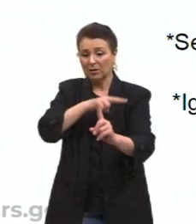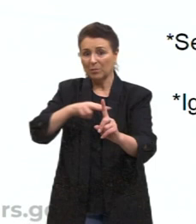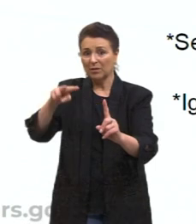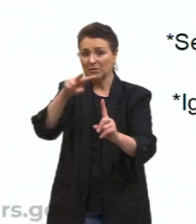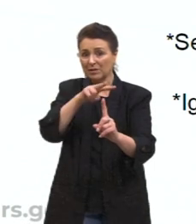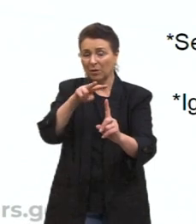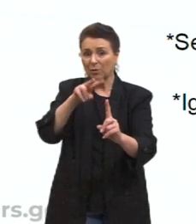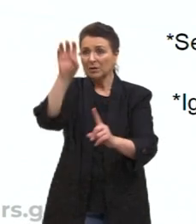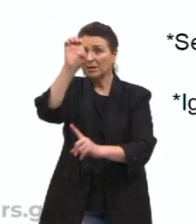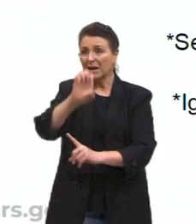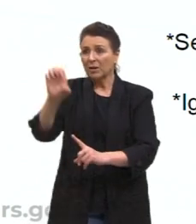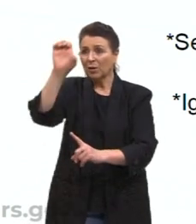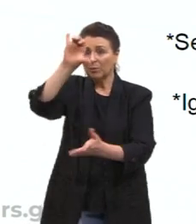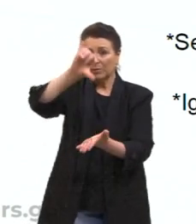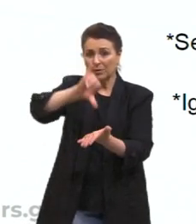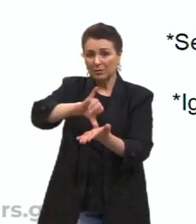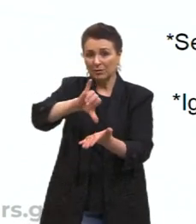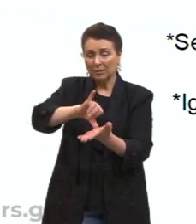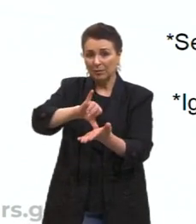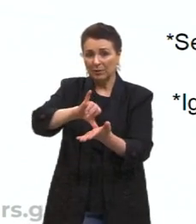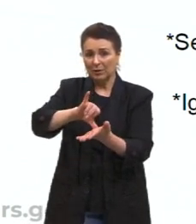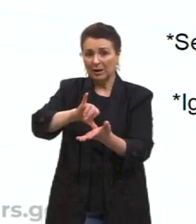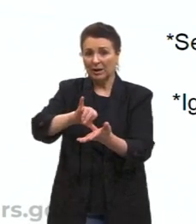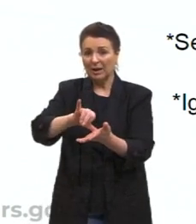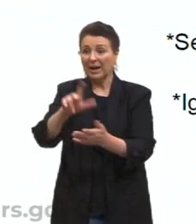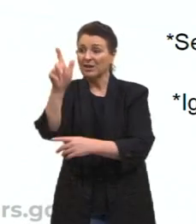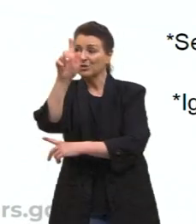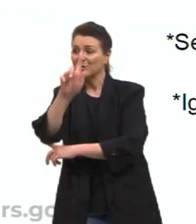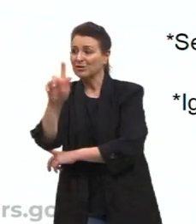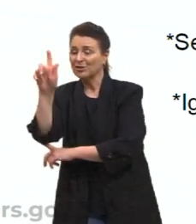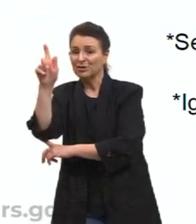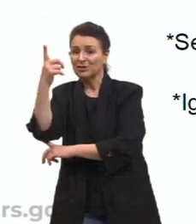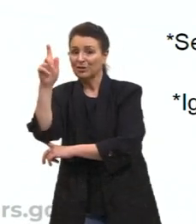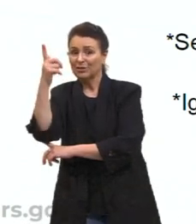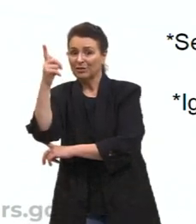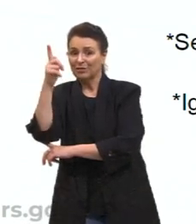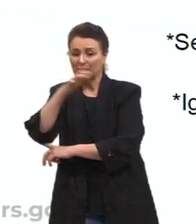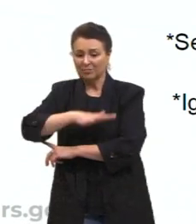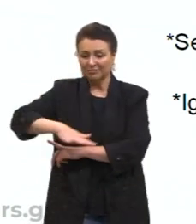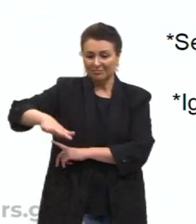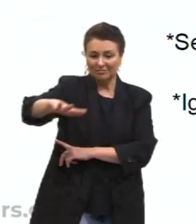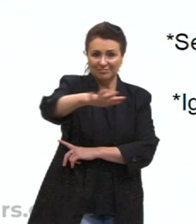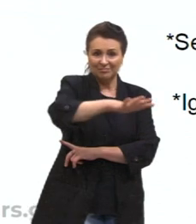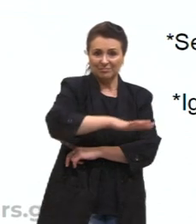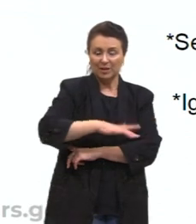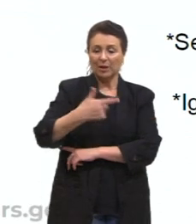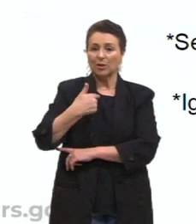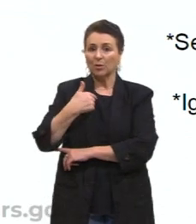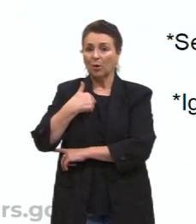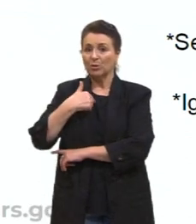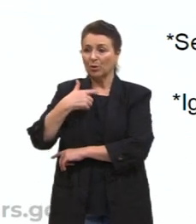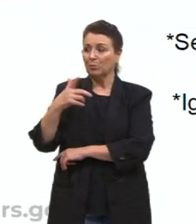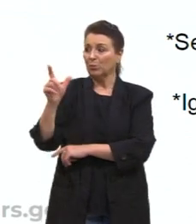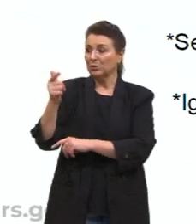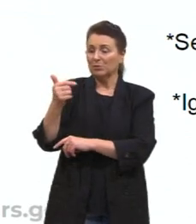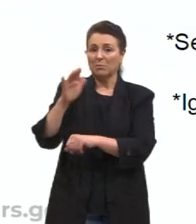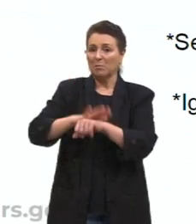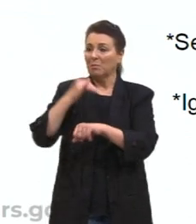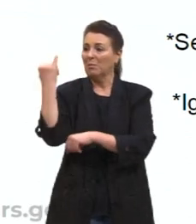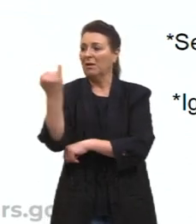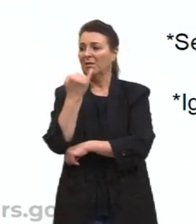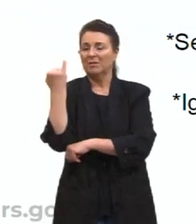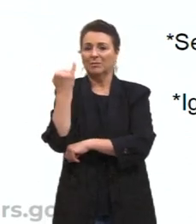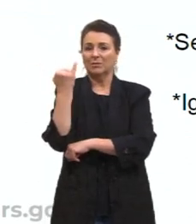o determinismo geográfico né que se coloca nessa nessa questão bom nós somos melhores então a gente consegue Então a partir